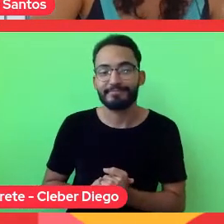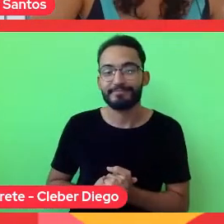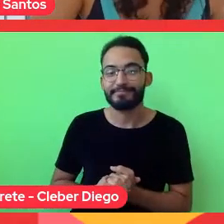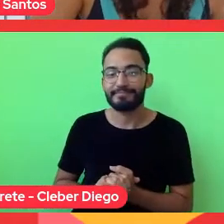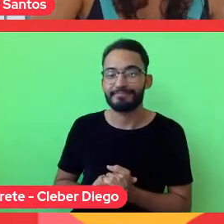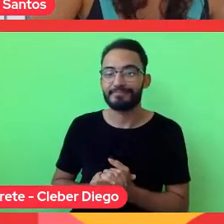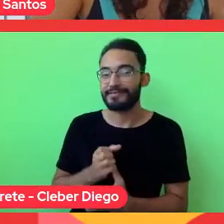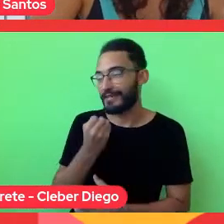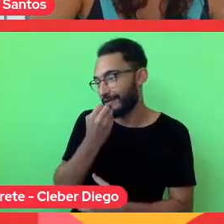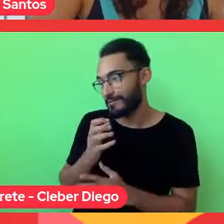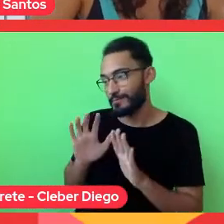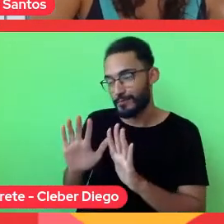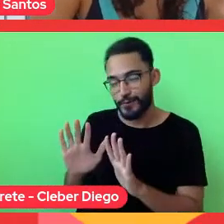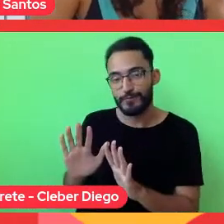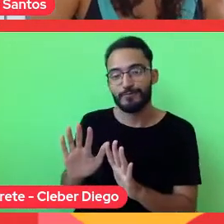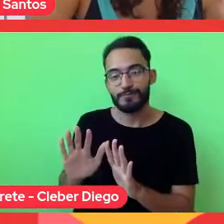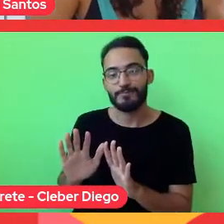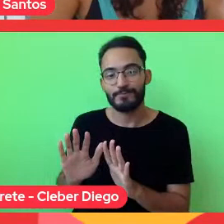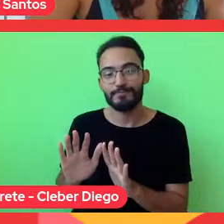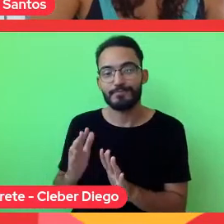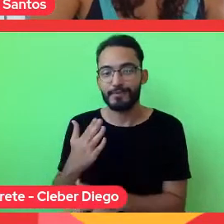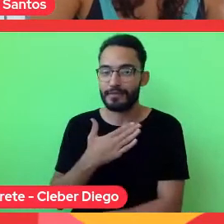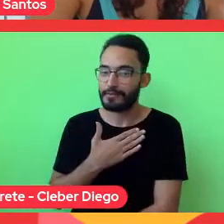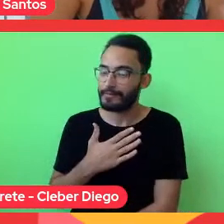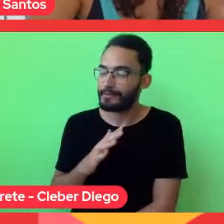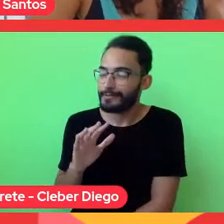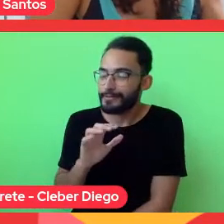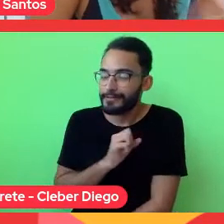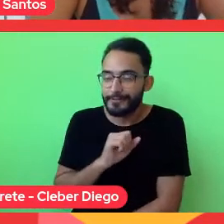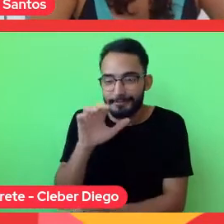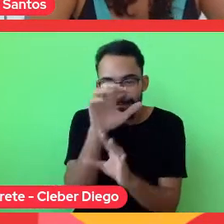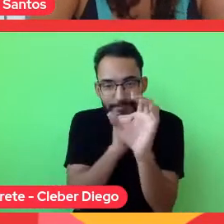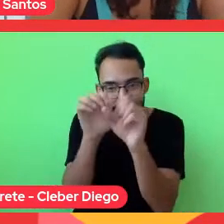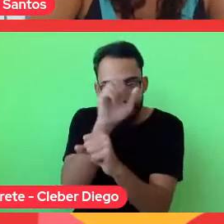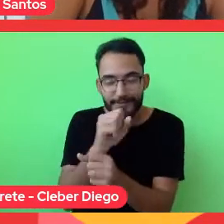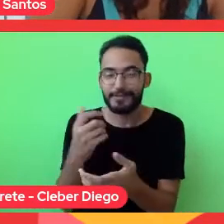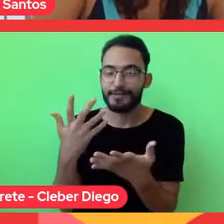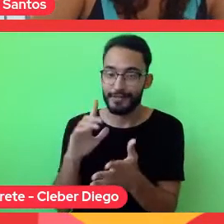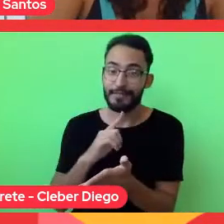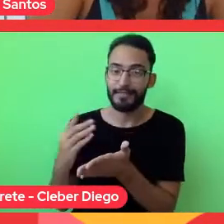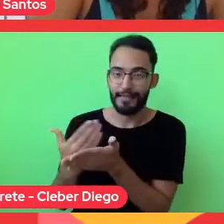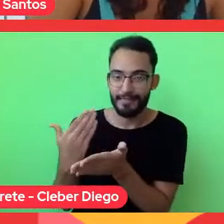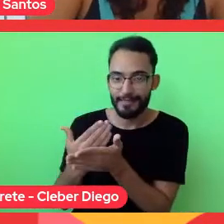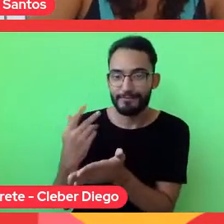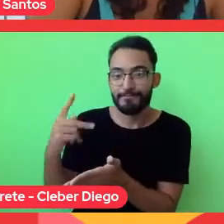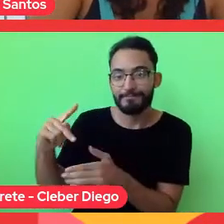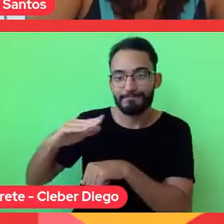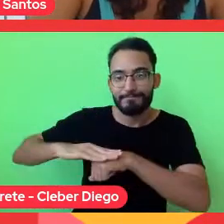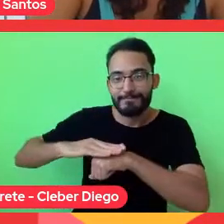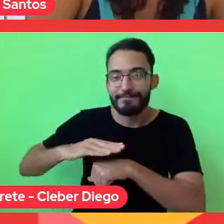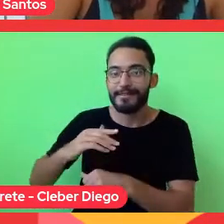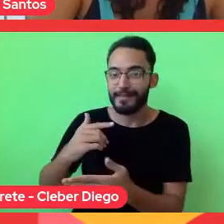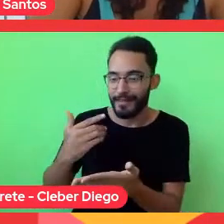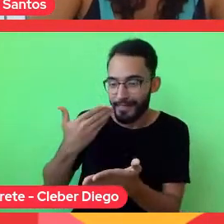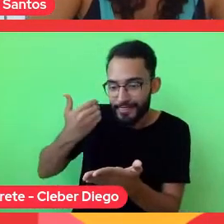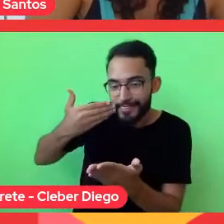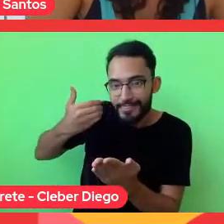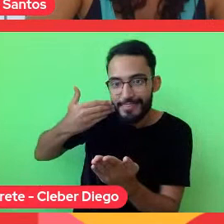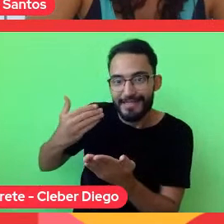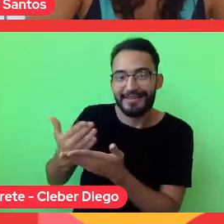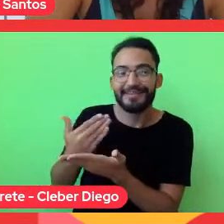Bom, eu amo a Brené também. Nossa, já li aqui alguns livros dela. Sempre. Acho que é um fã-clube aqui, né? É.